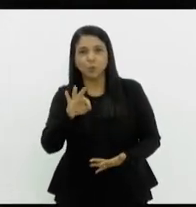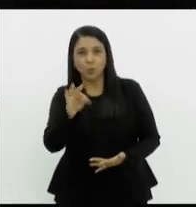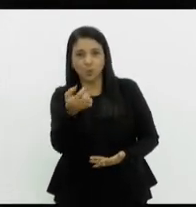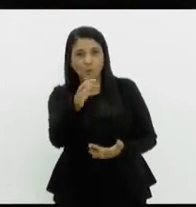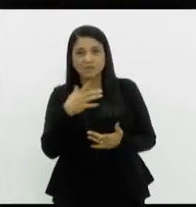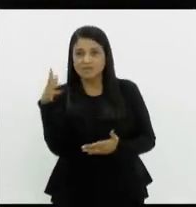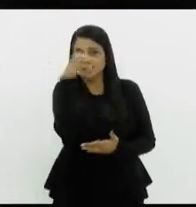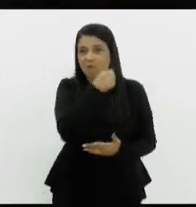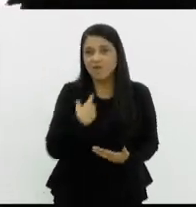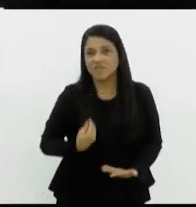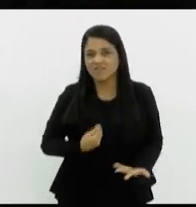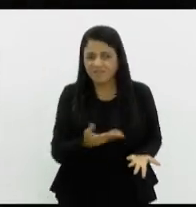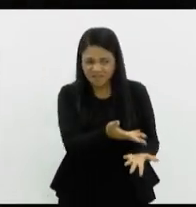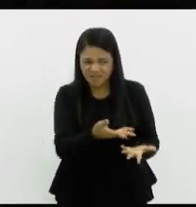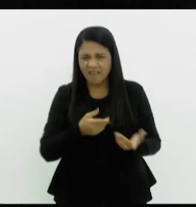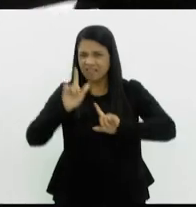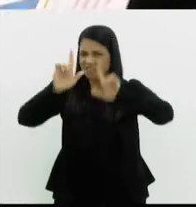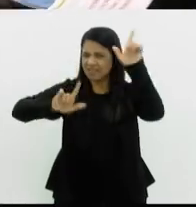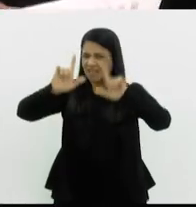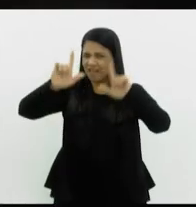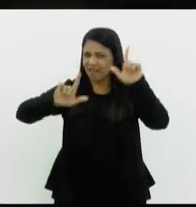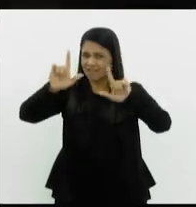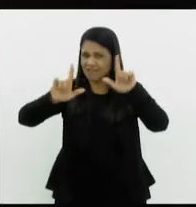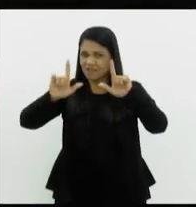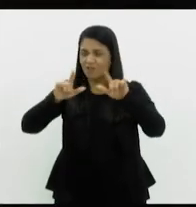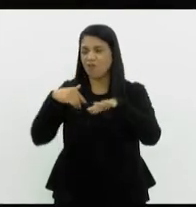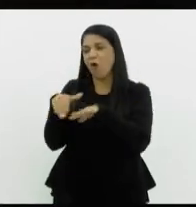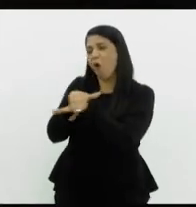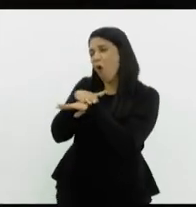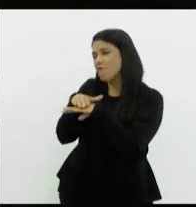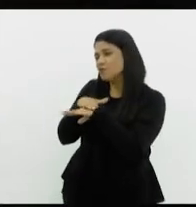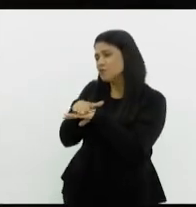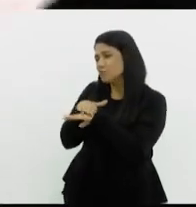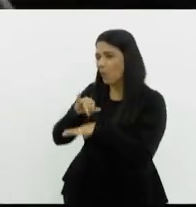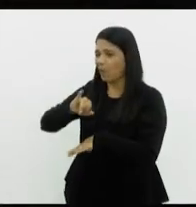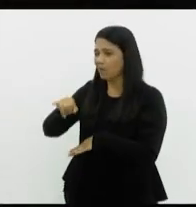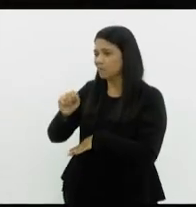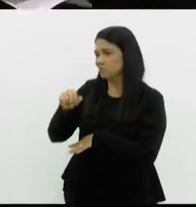vida. Foi para a televisão falar que falou com a primeira dama, Janja.